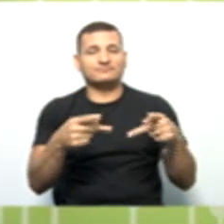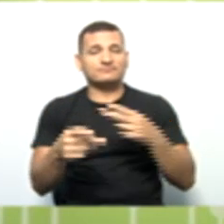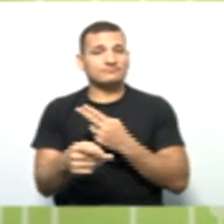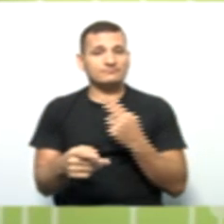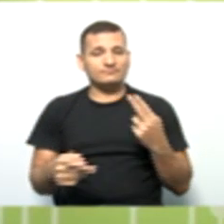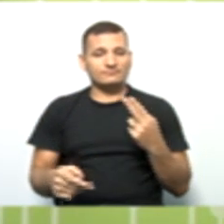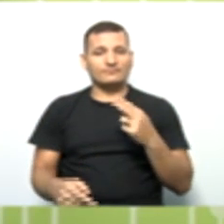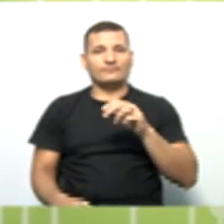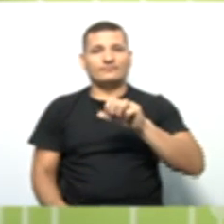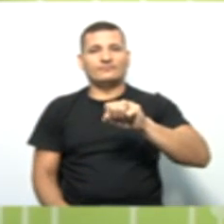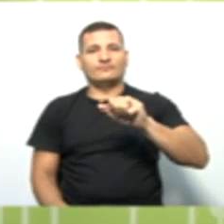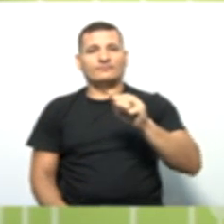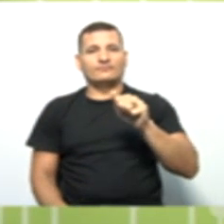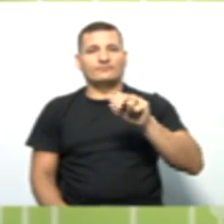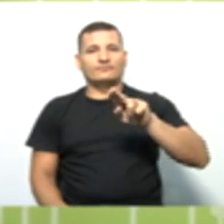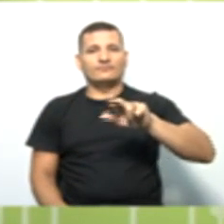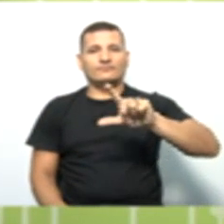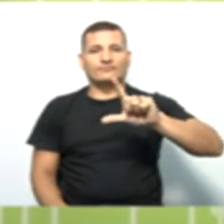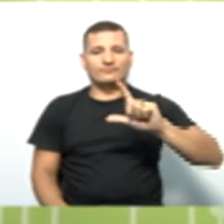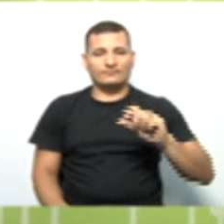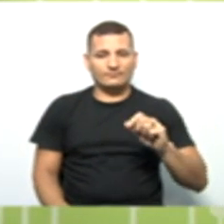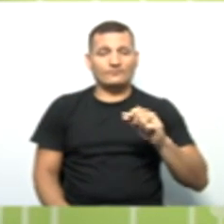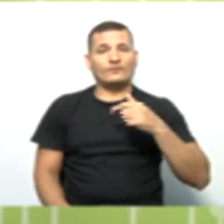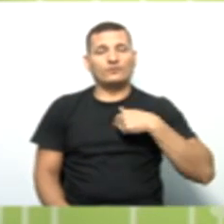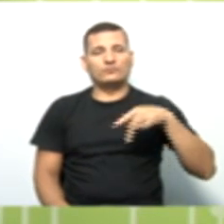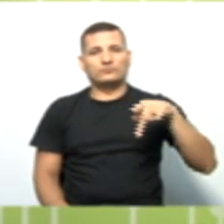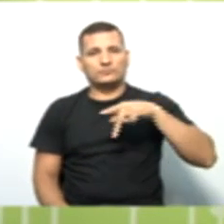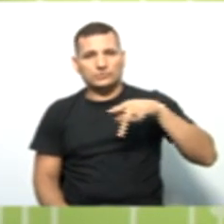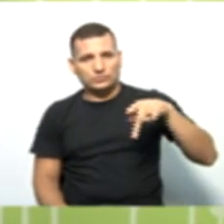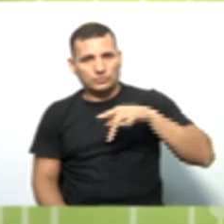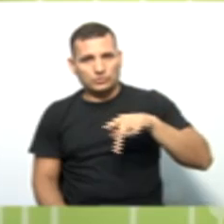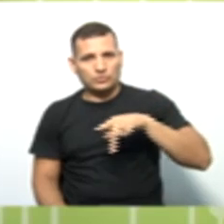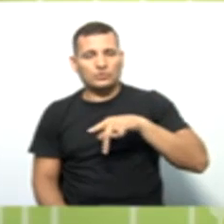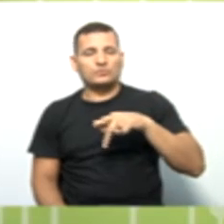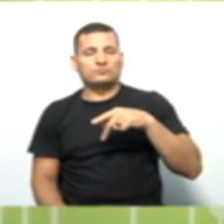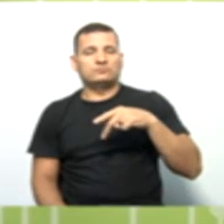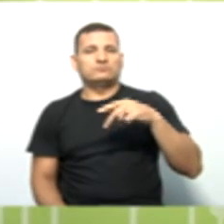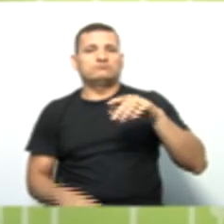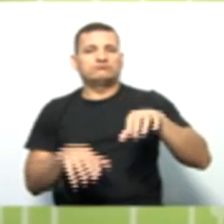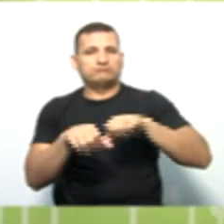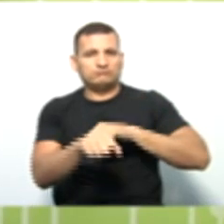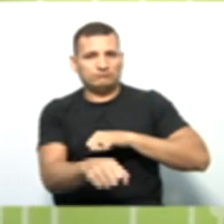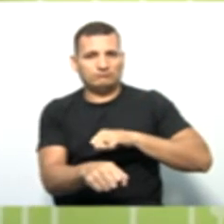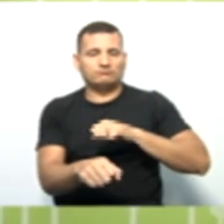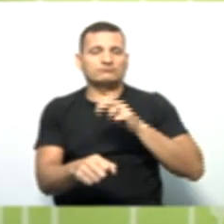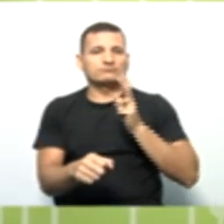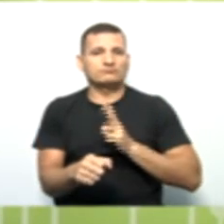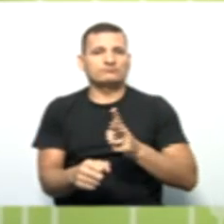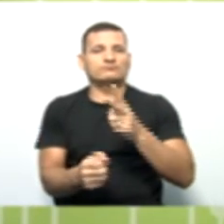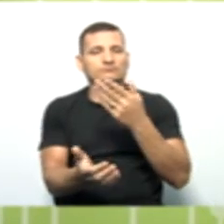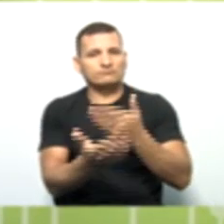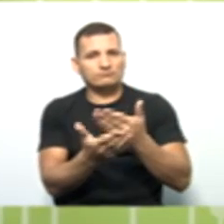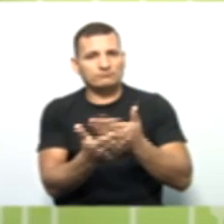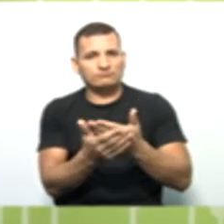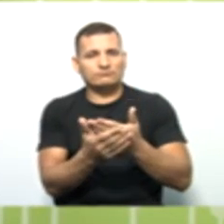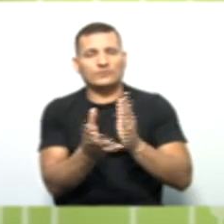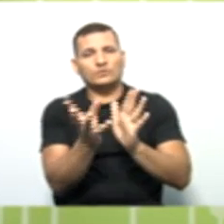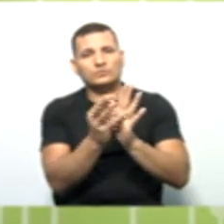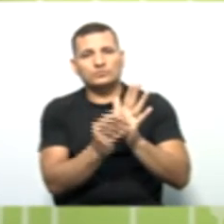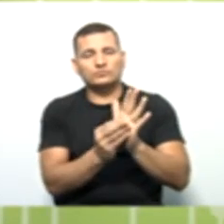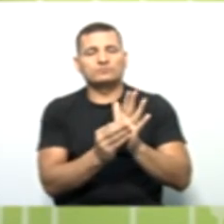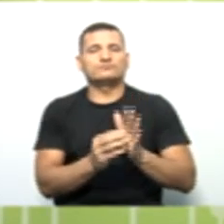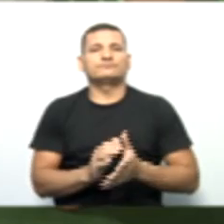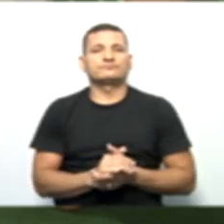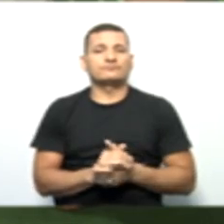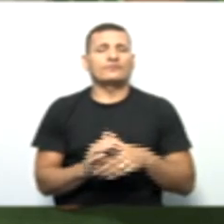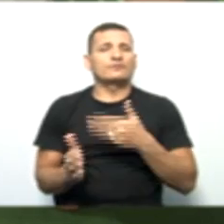o professor Saulo, não é isso? Estou aqui como professor formador, a gente vai continuar o nosso conteúdo, que é a teleaula número 2, mas antes eu vou deixar aqui também